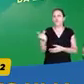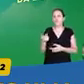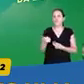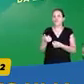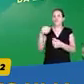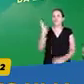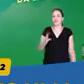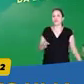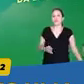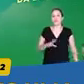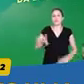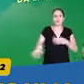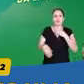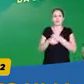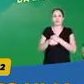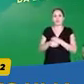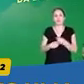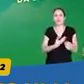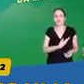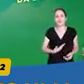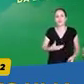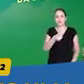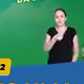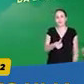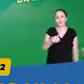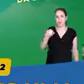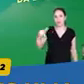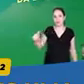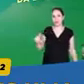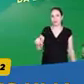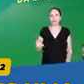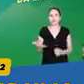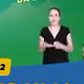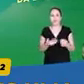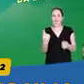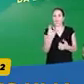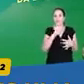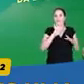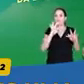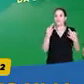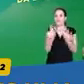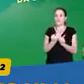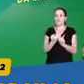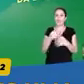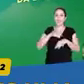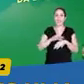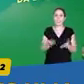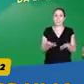Auxílio Brasil, que o Guedes aí implementou junto com o governo, é R$ 607, auxílio médio por família, tá? O quilo da picanha está